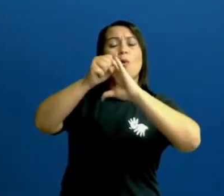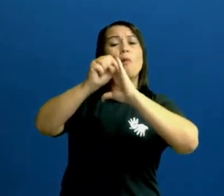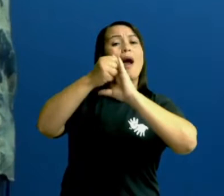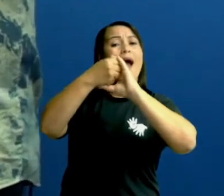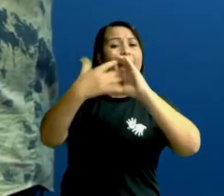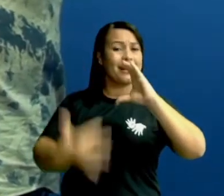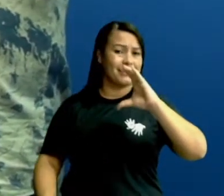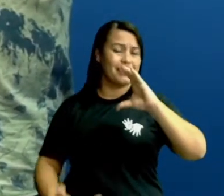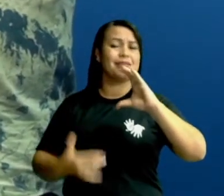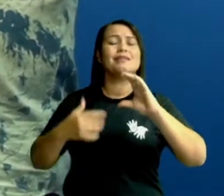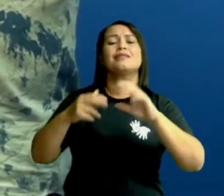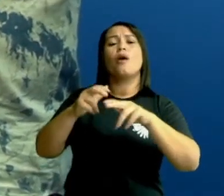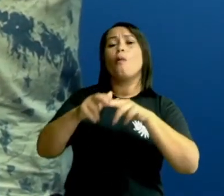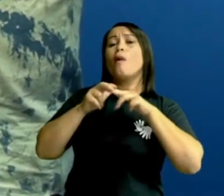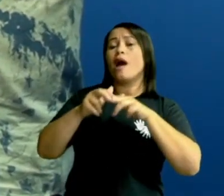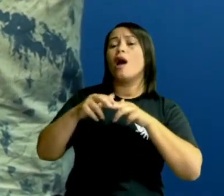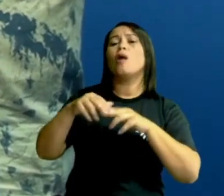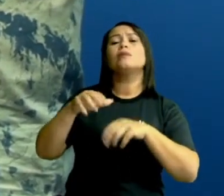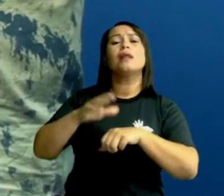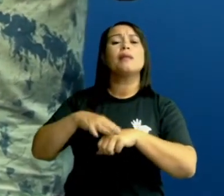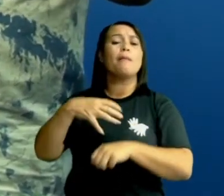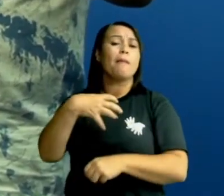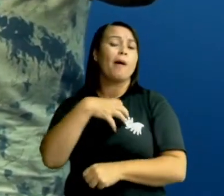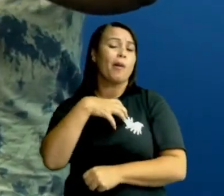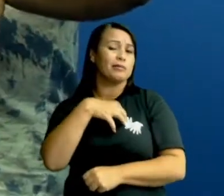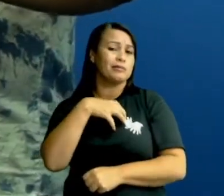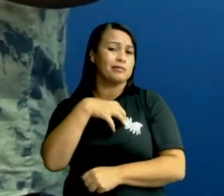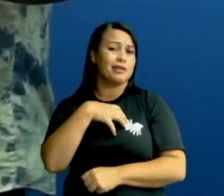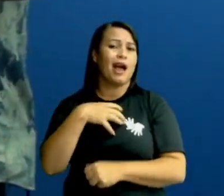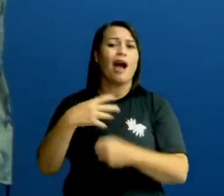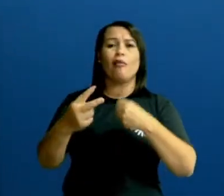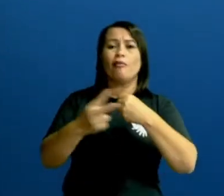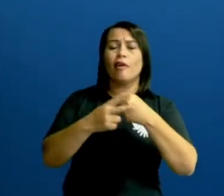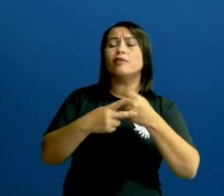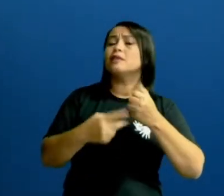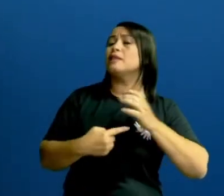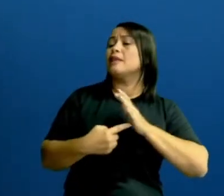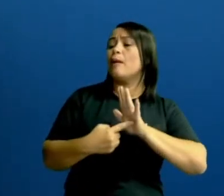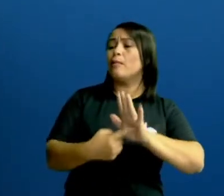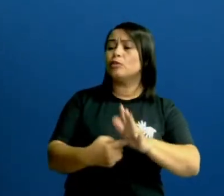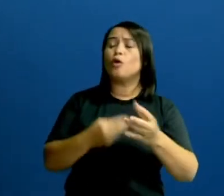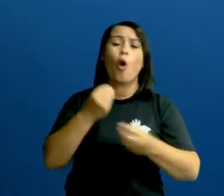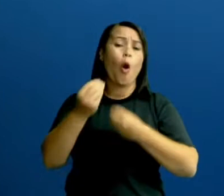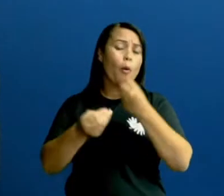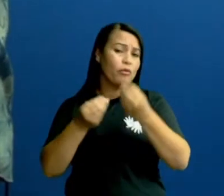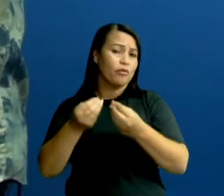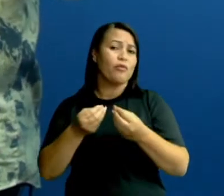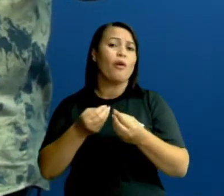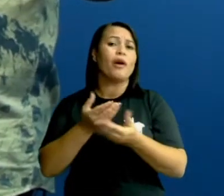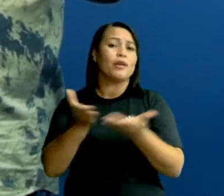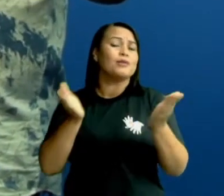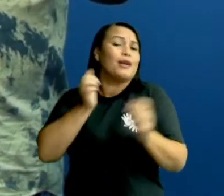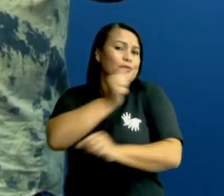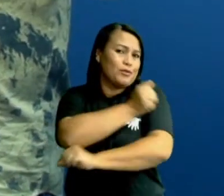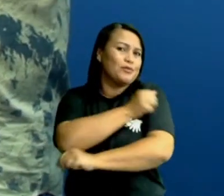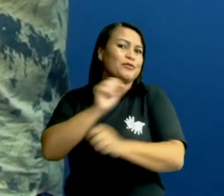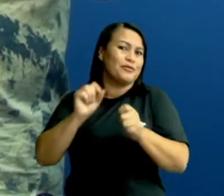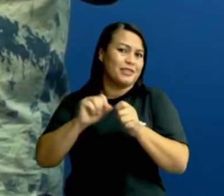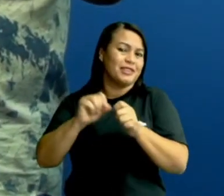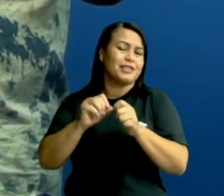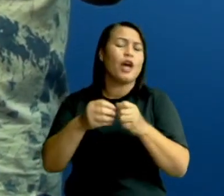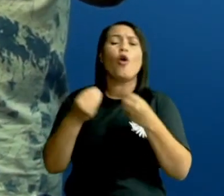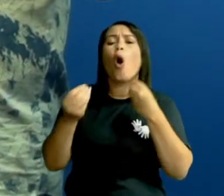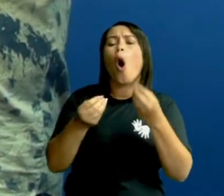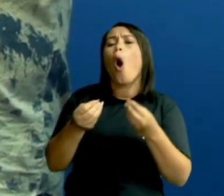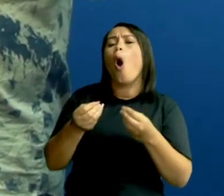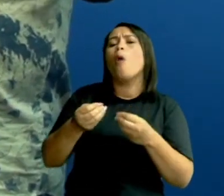característica, uma circunstância de modo ao verbo. Por quê? Ele está mostrando como foi que esses alunos fizeram. Ou seja, qual foi